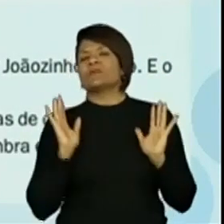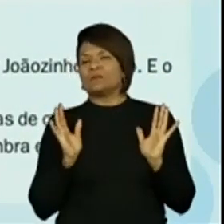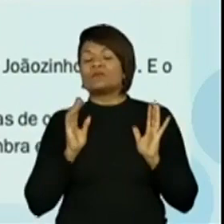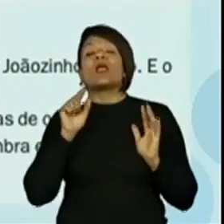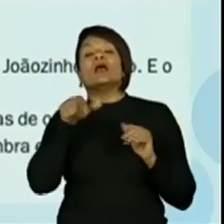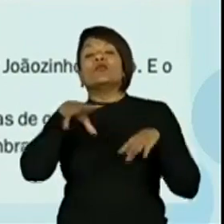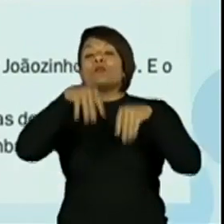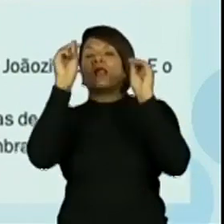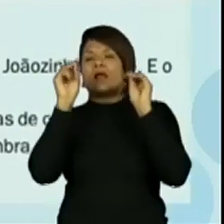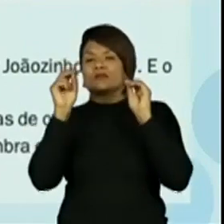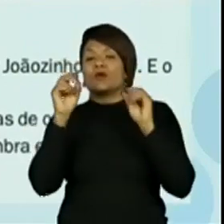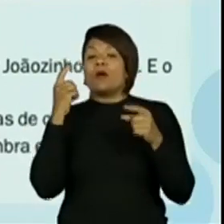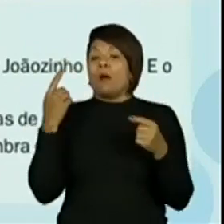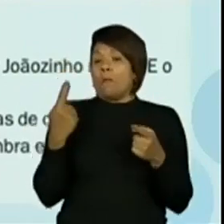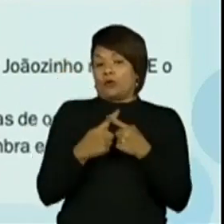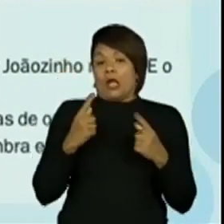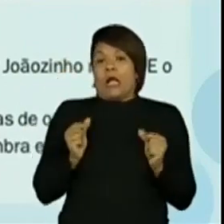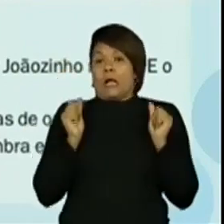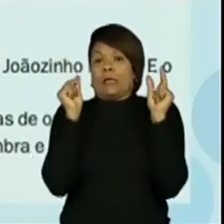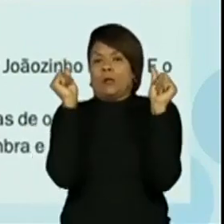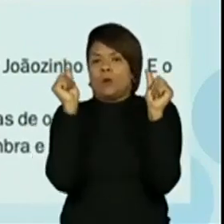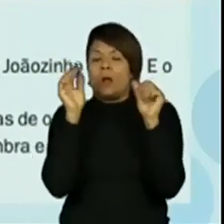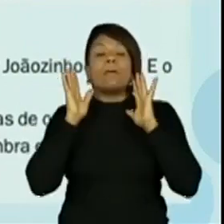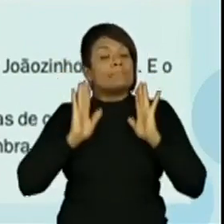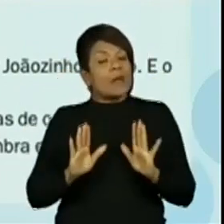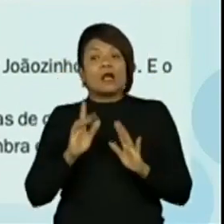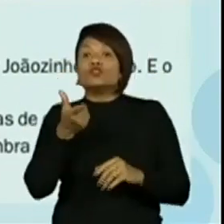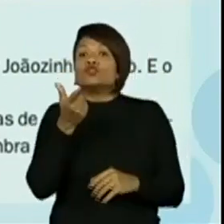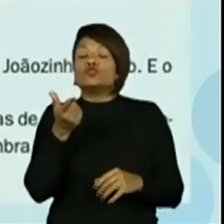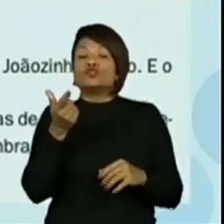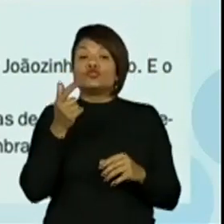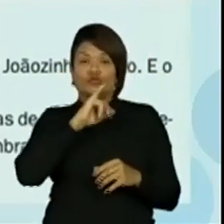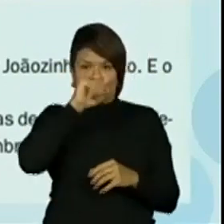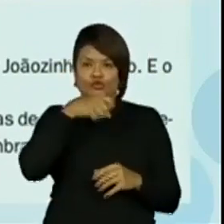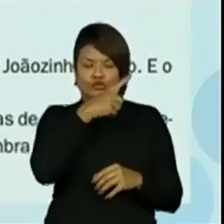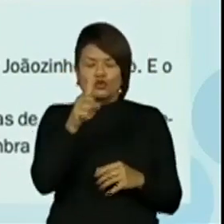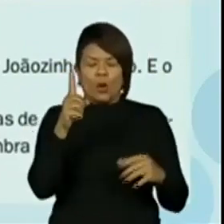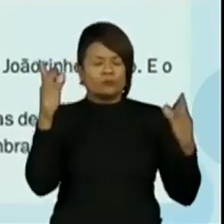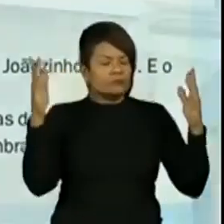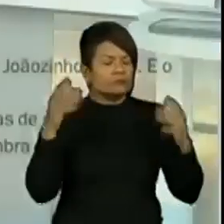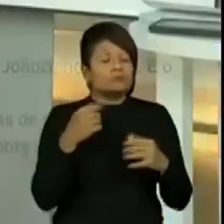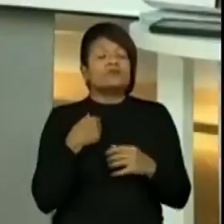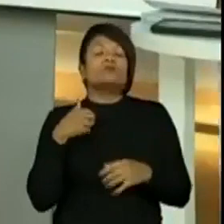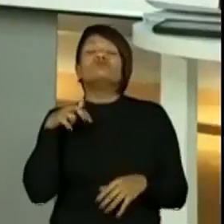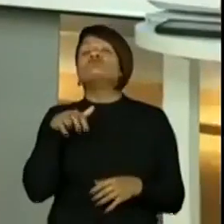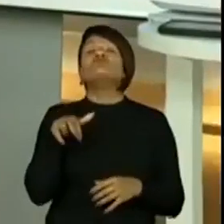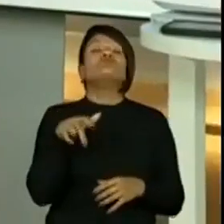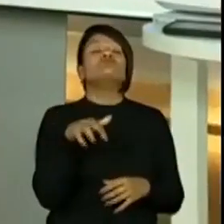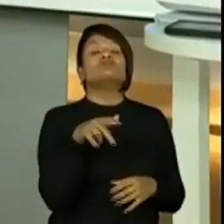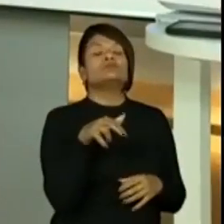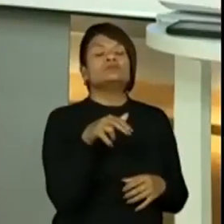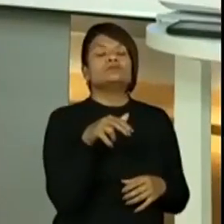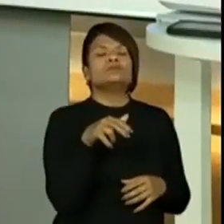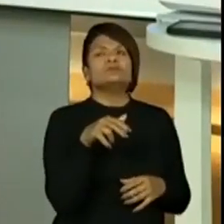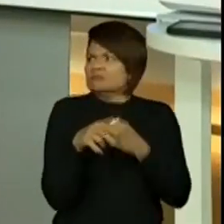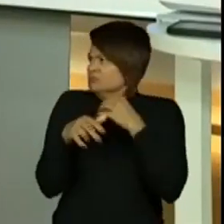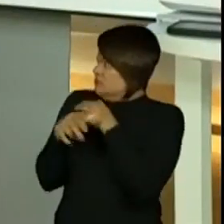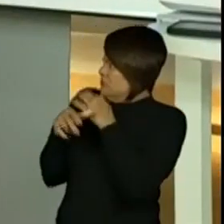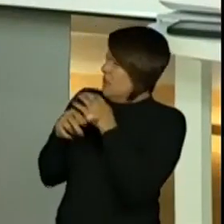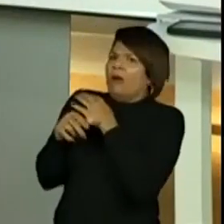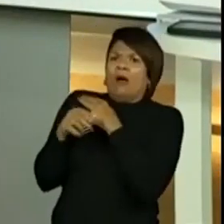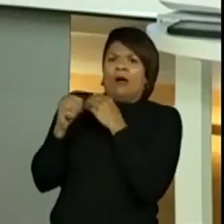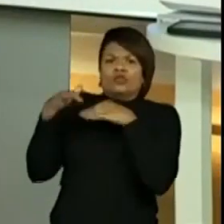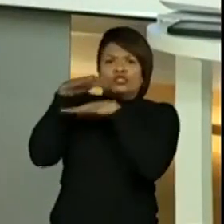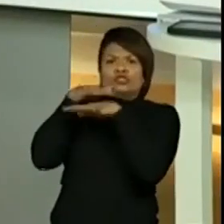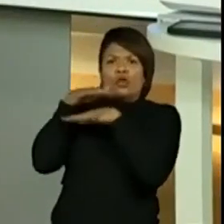em que ao se virar, ele viu sua sombra. Levou um susto tão grande que morreu.